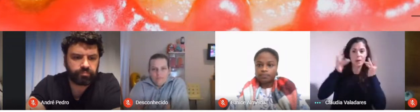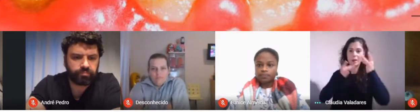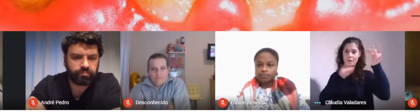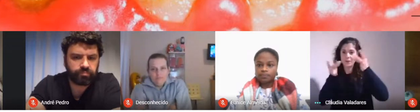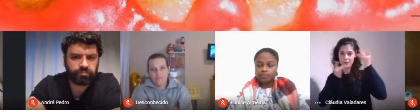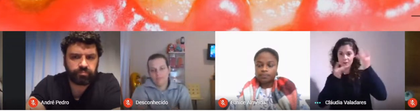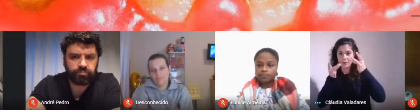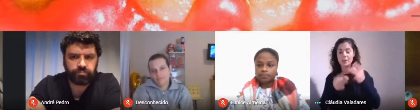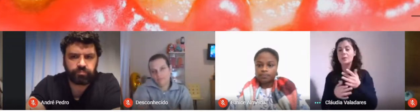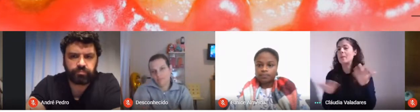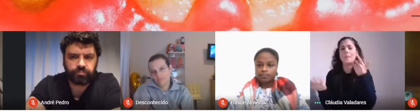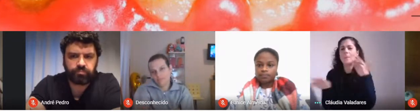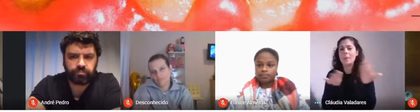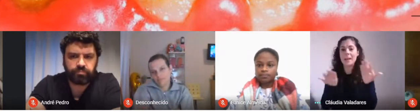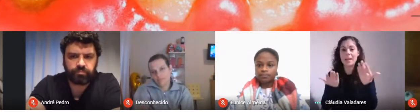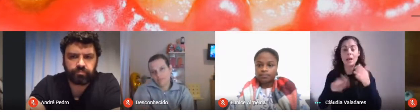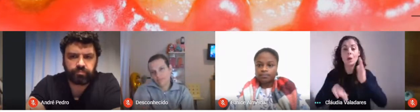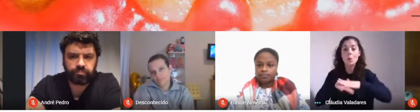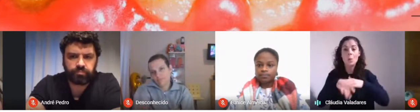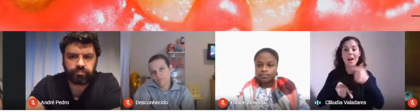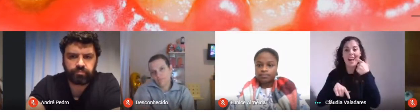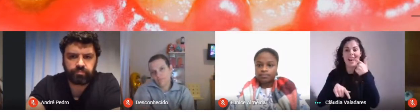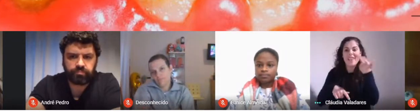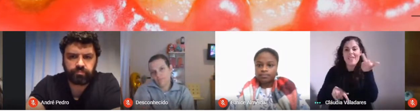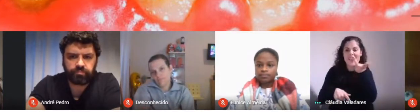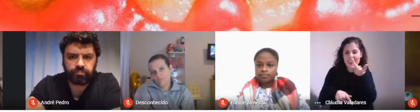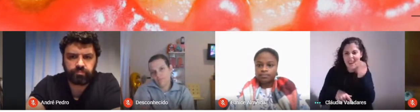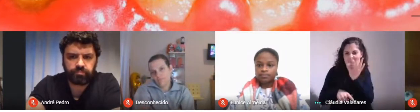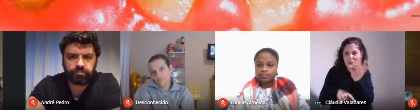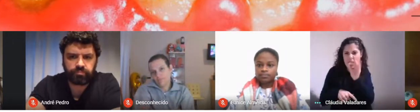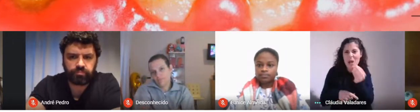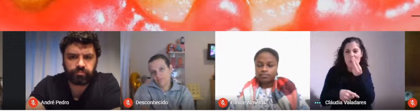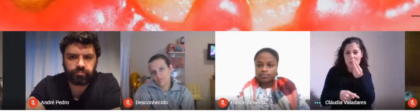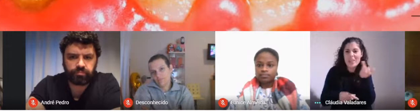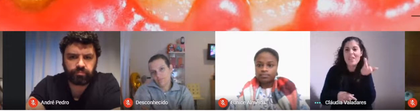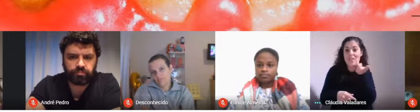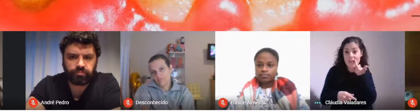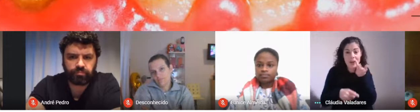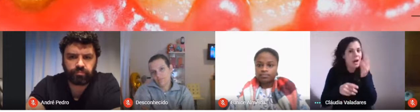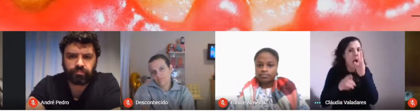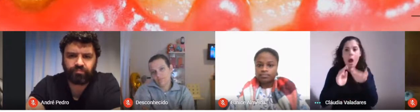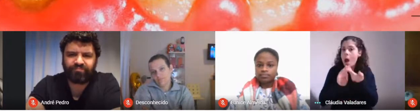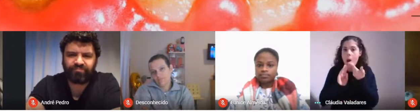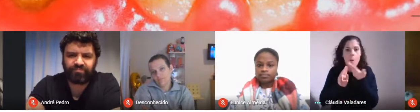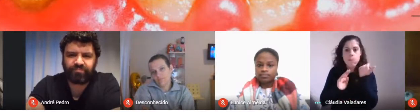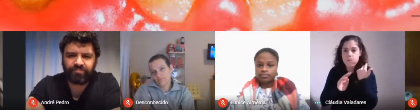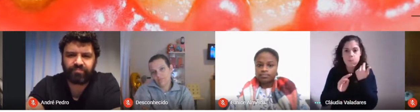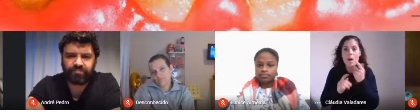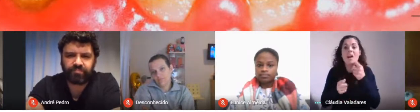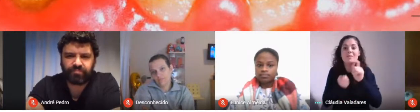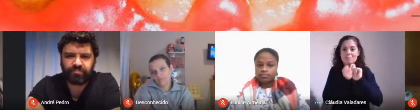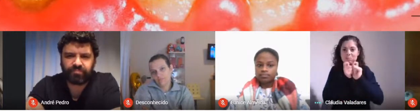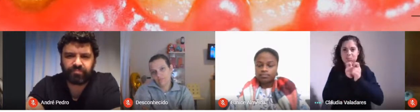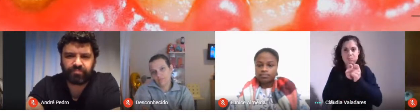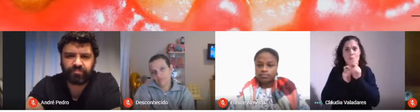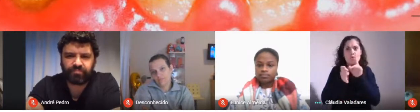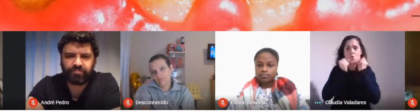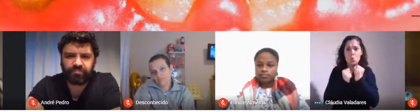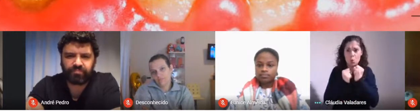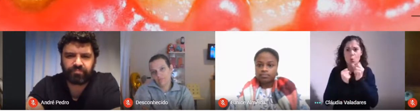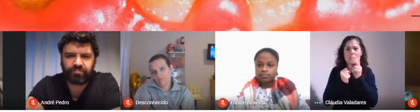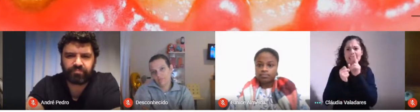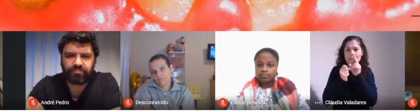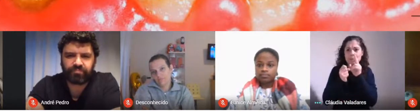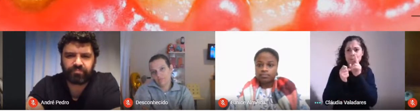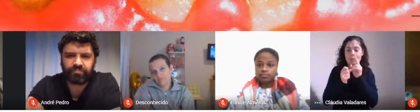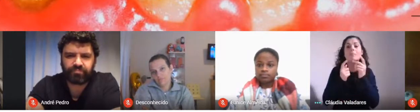Para quê? Para retirar a placa bacteriana. Se esta não for tirada, ela vai endurecer e vai formar aquilo que nós